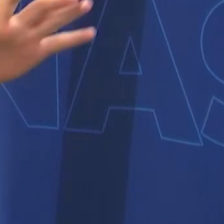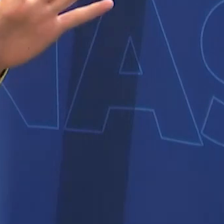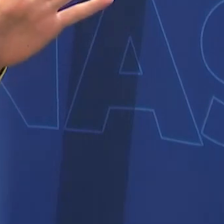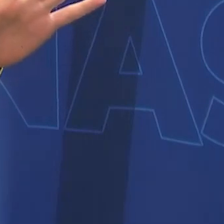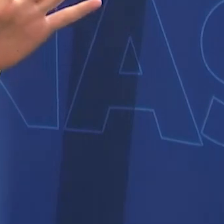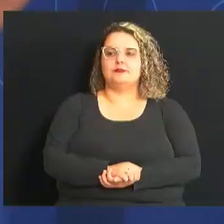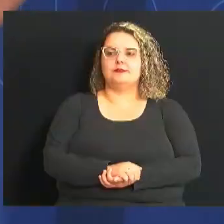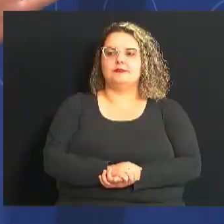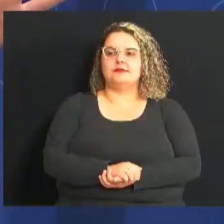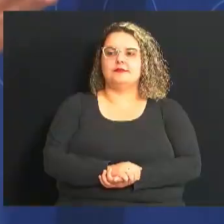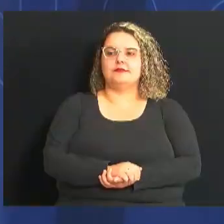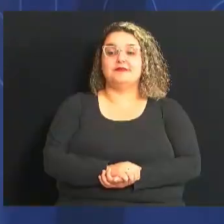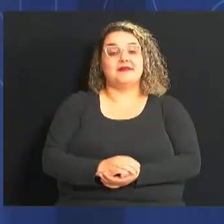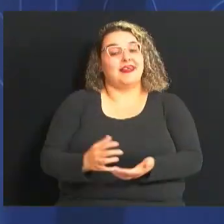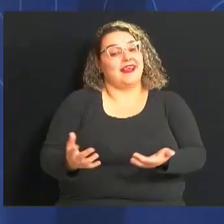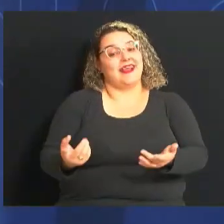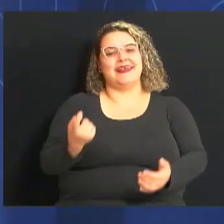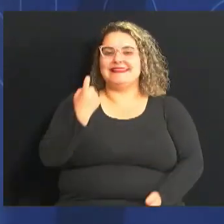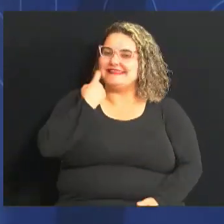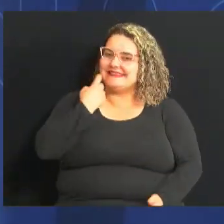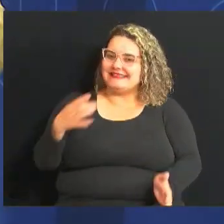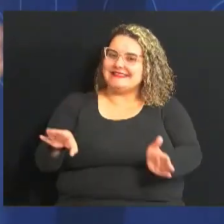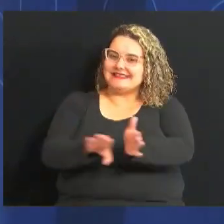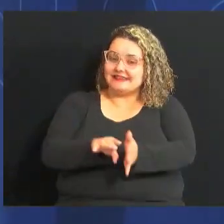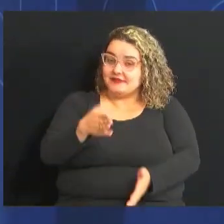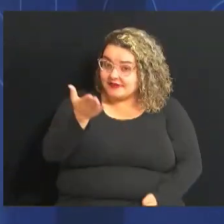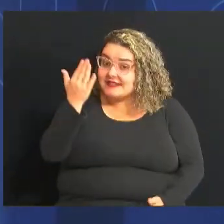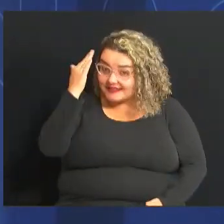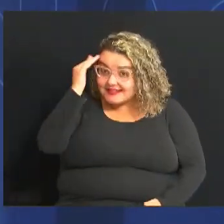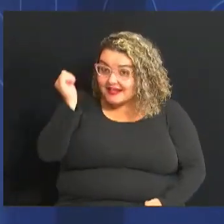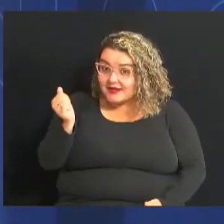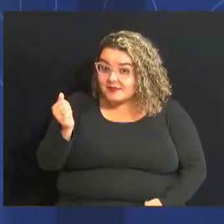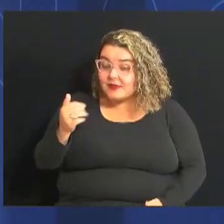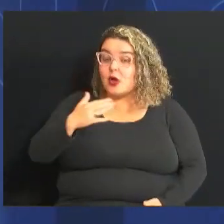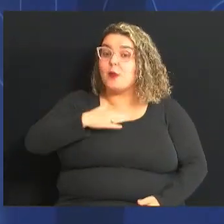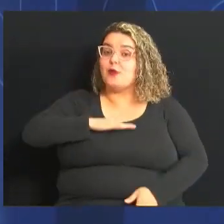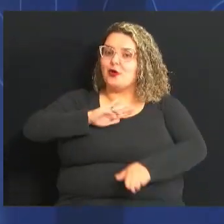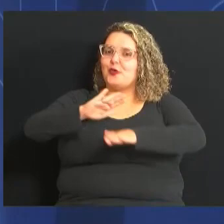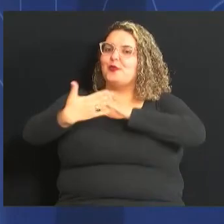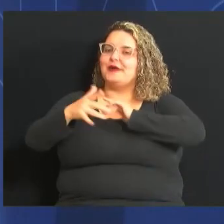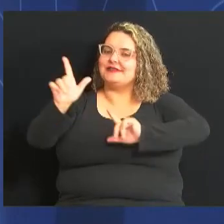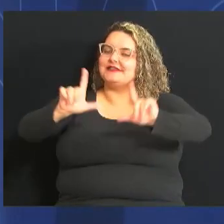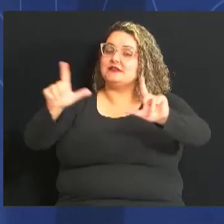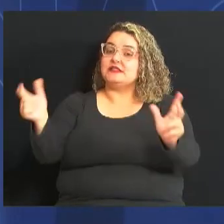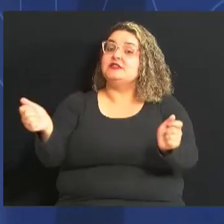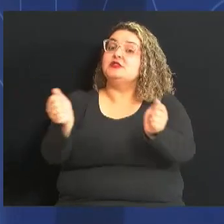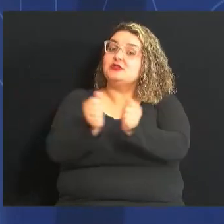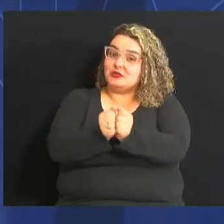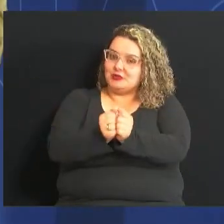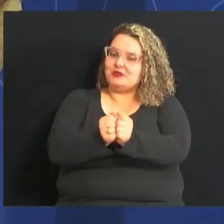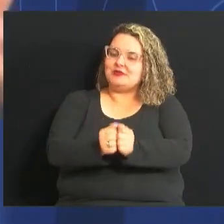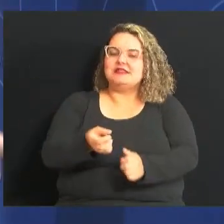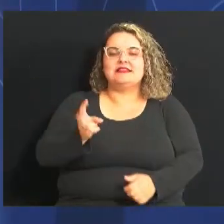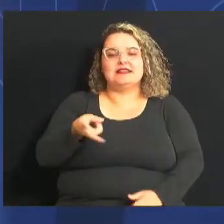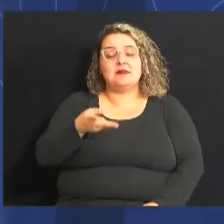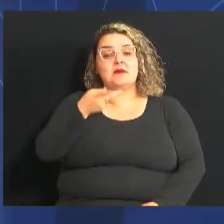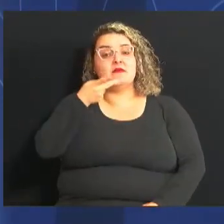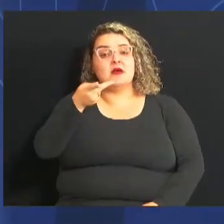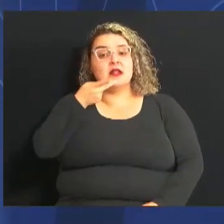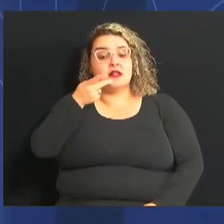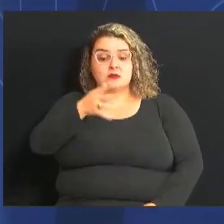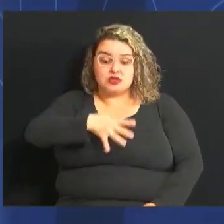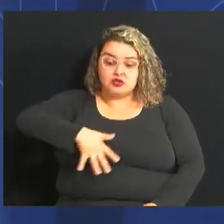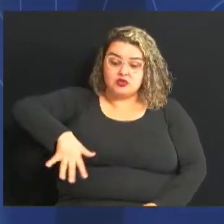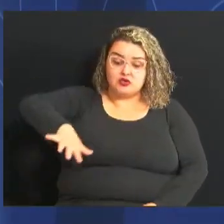Ah, sexta-feira chegou e você já sabe, né? O Meu Bairro na TV vem junto, sempre contando a história de uma região aqui